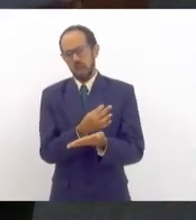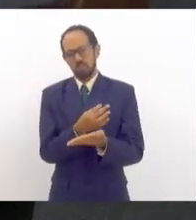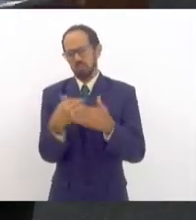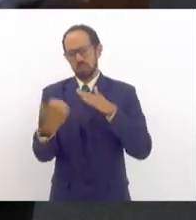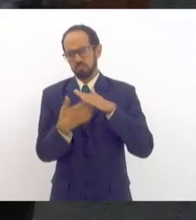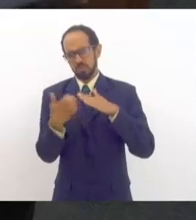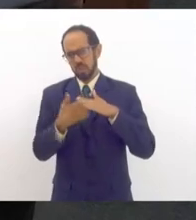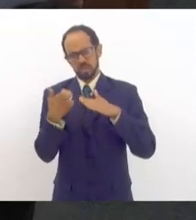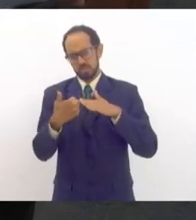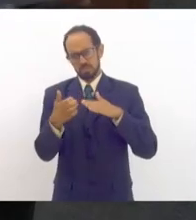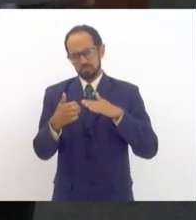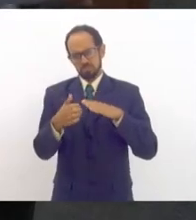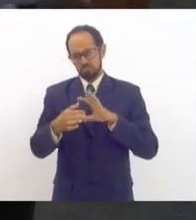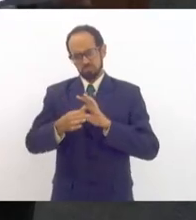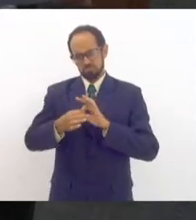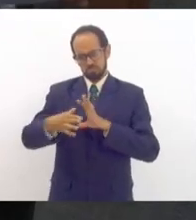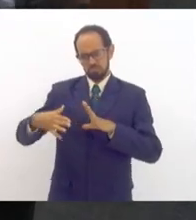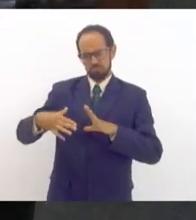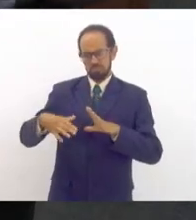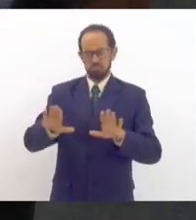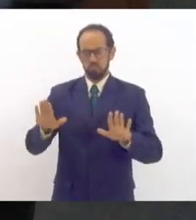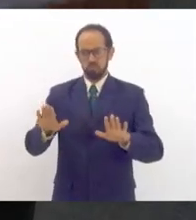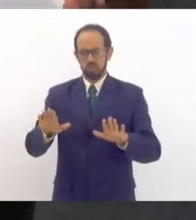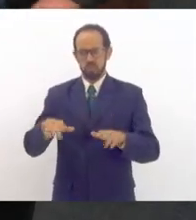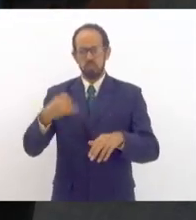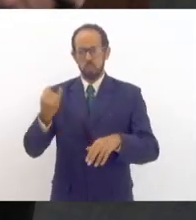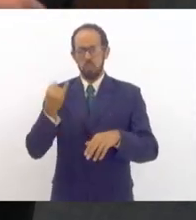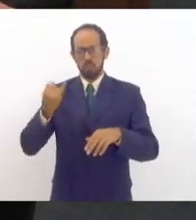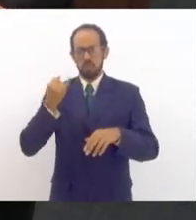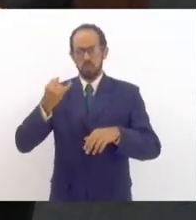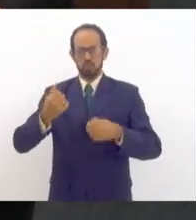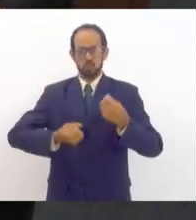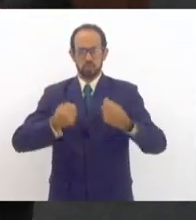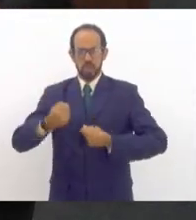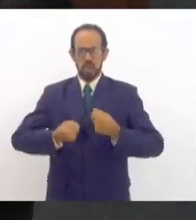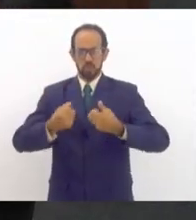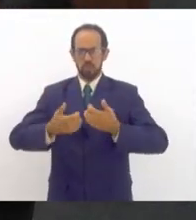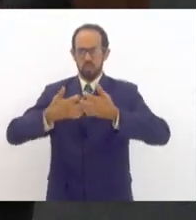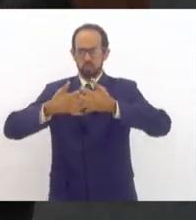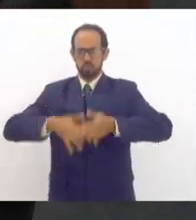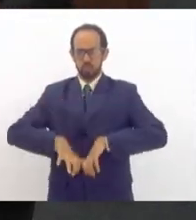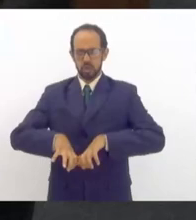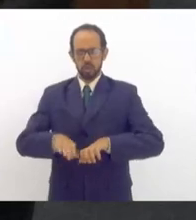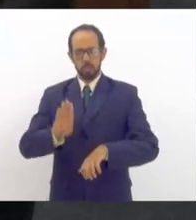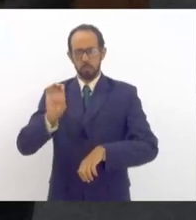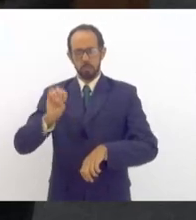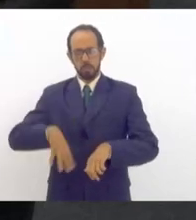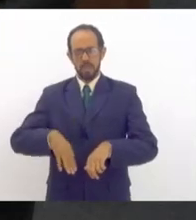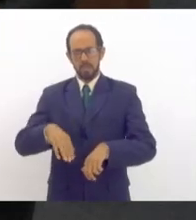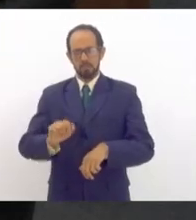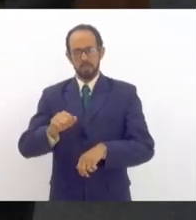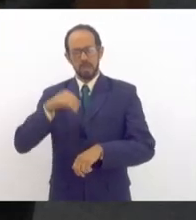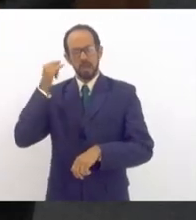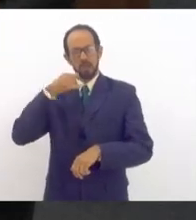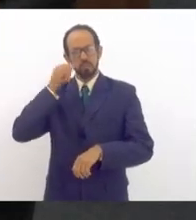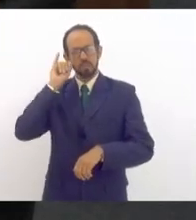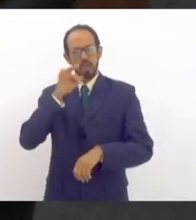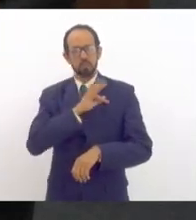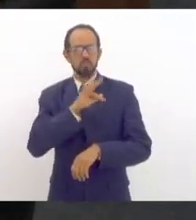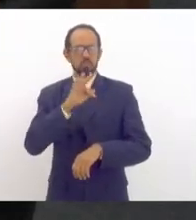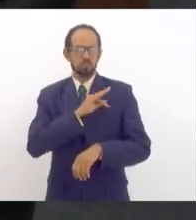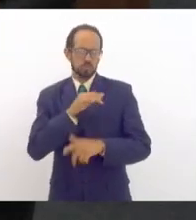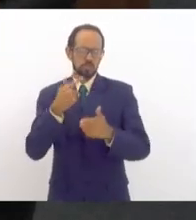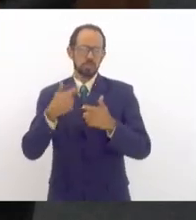preferir é importante que os automóveis da polícia sejam funcionando sejam bem conservados para que a nossa polícia não fique exposta